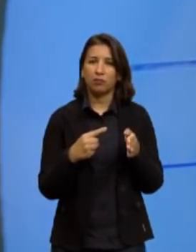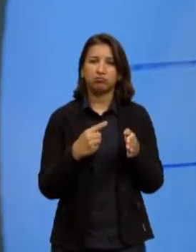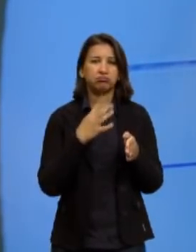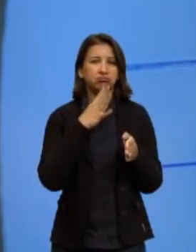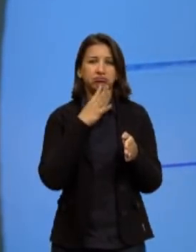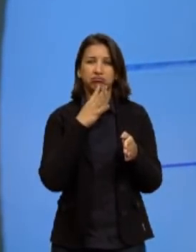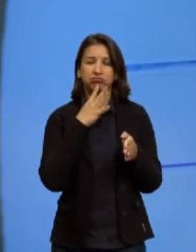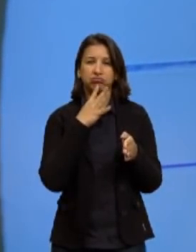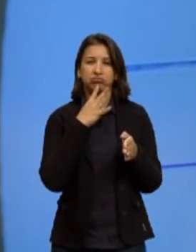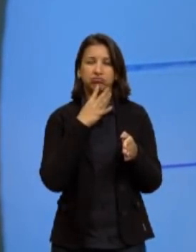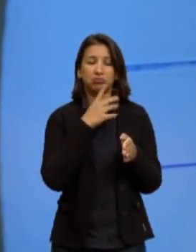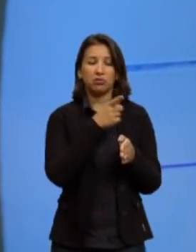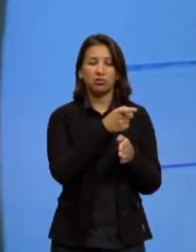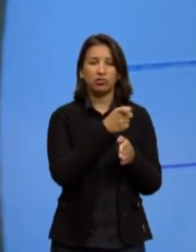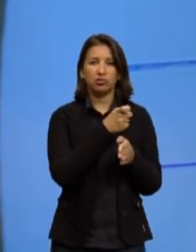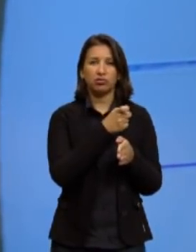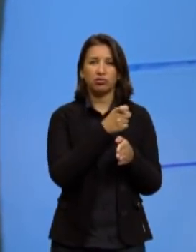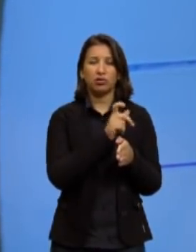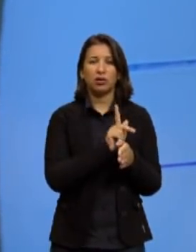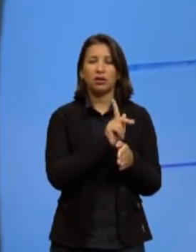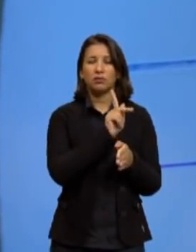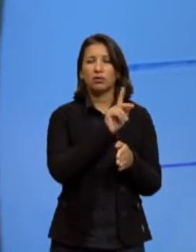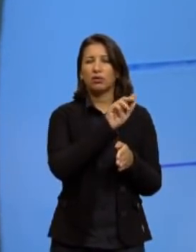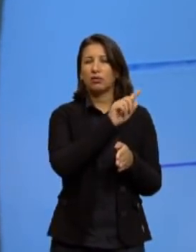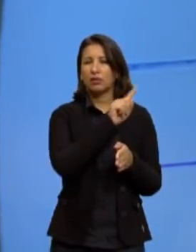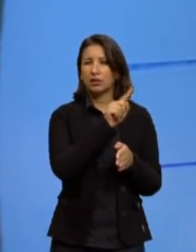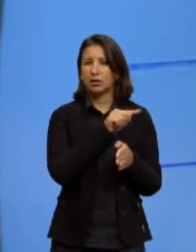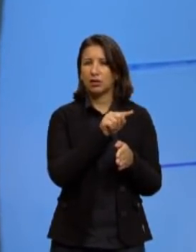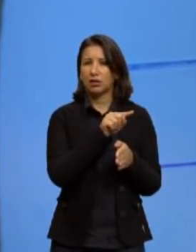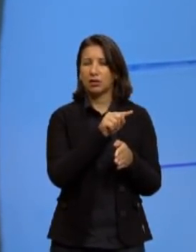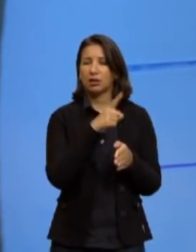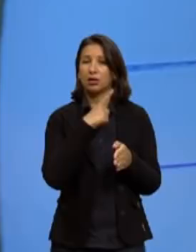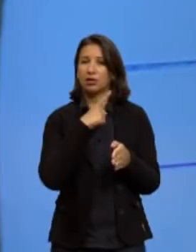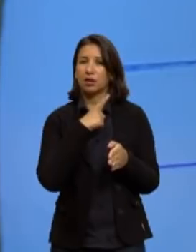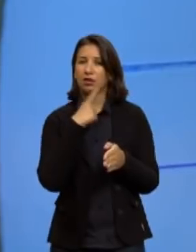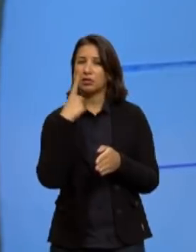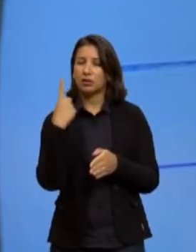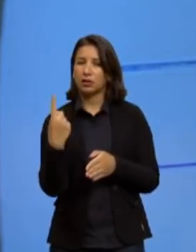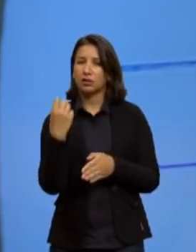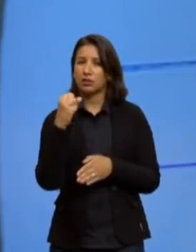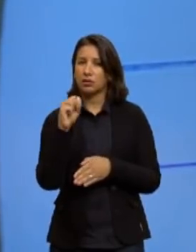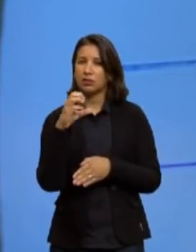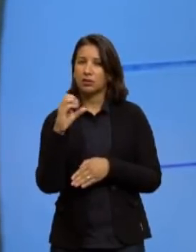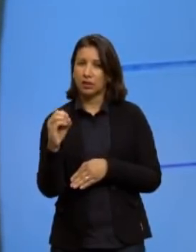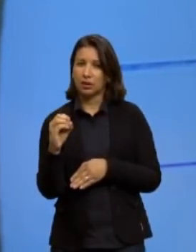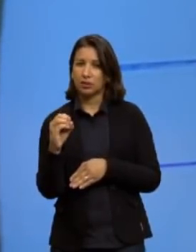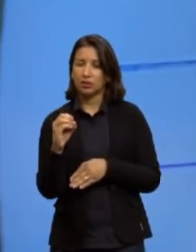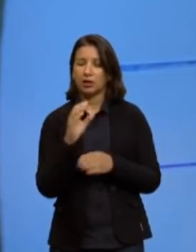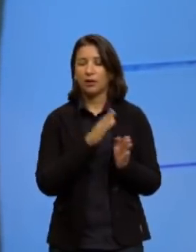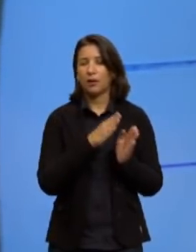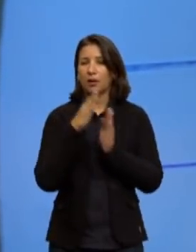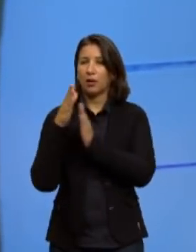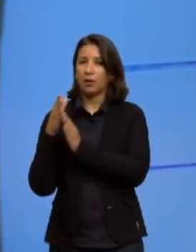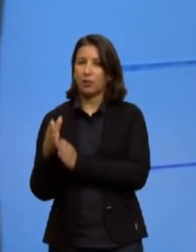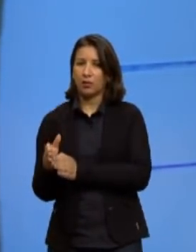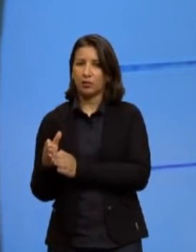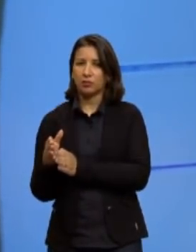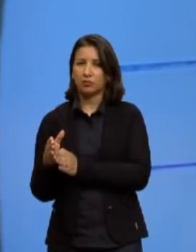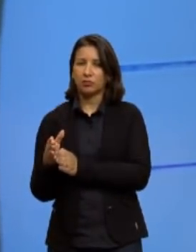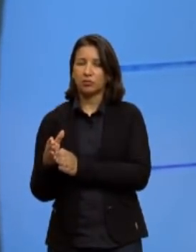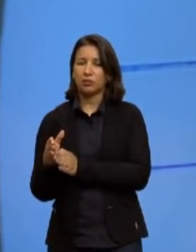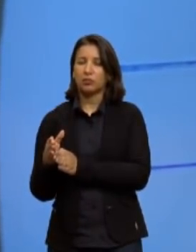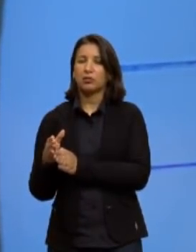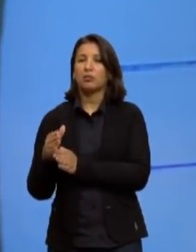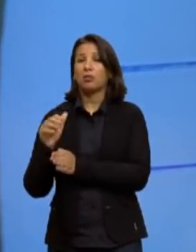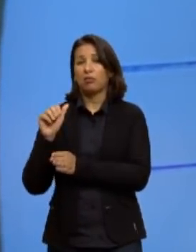x y e z eu tenho 180 o e somando os lados do terreno do